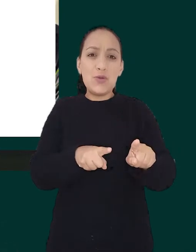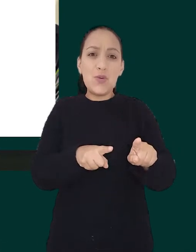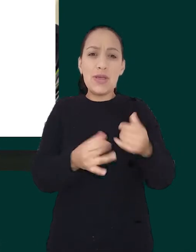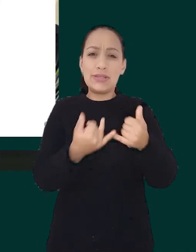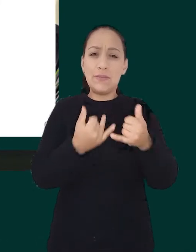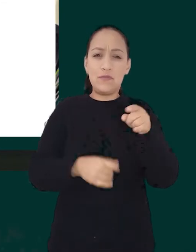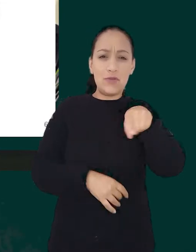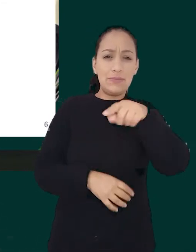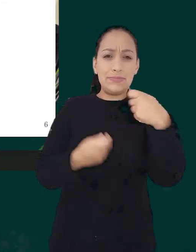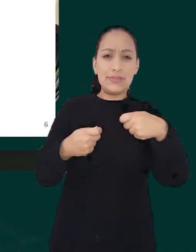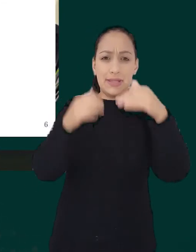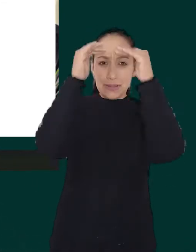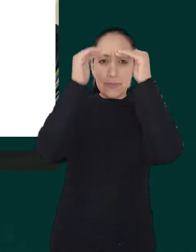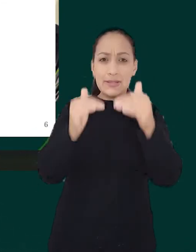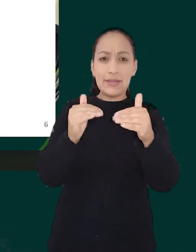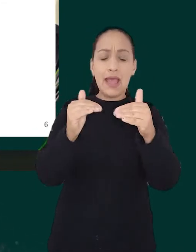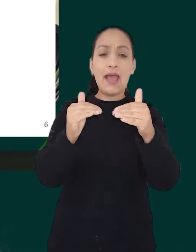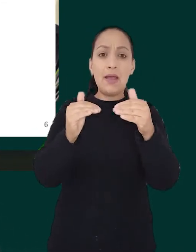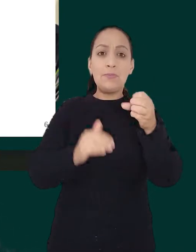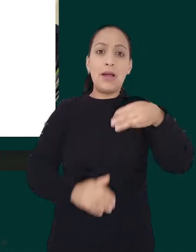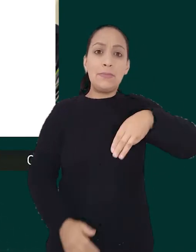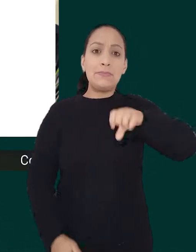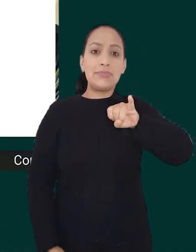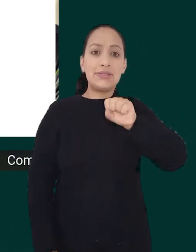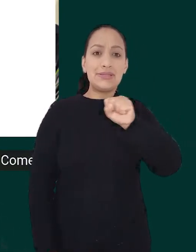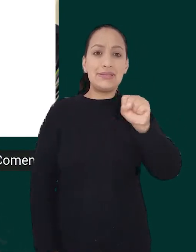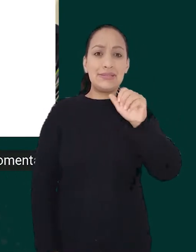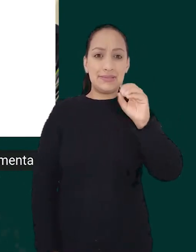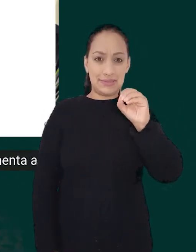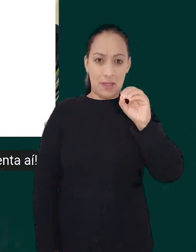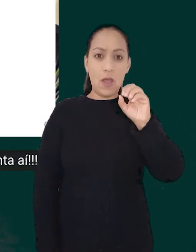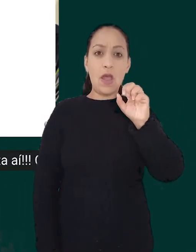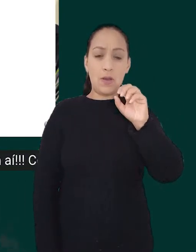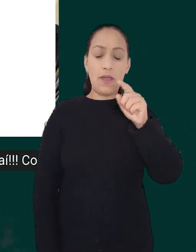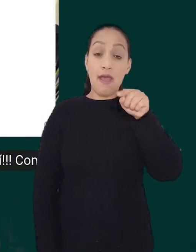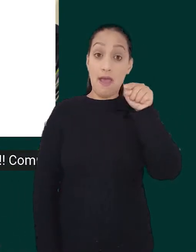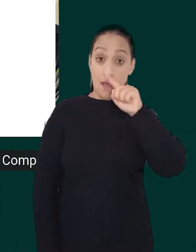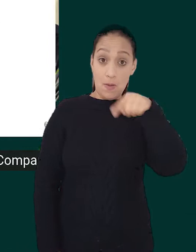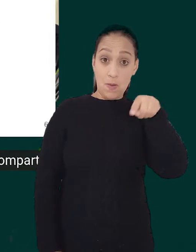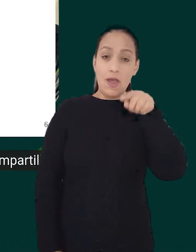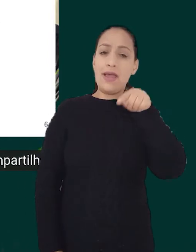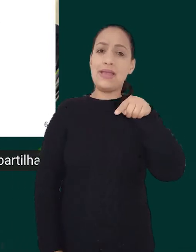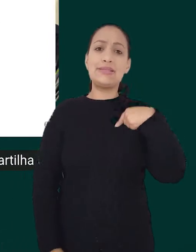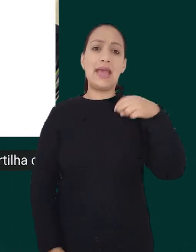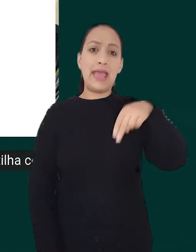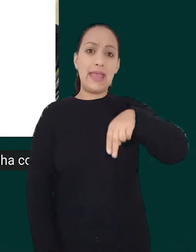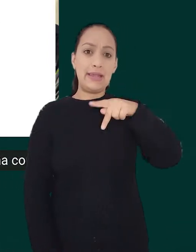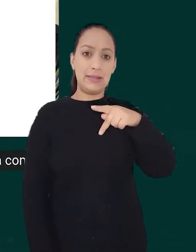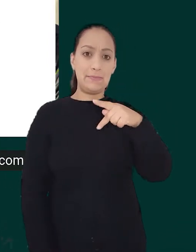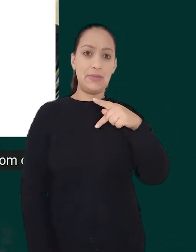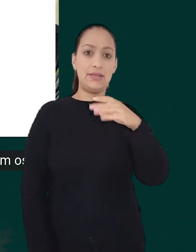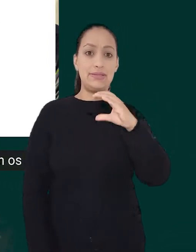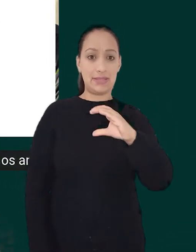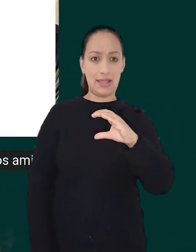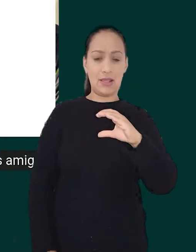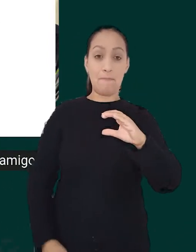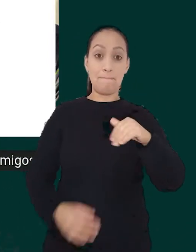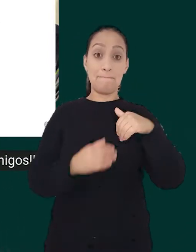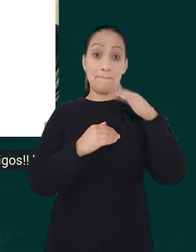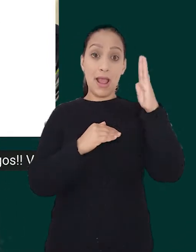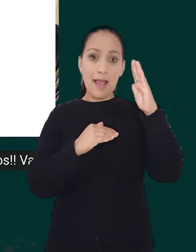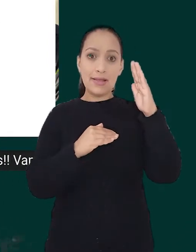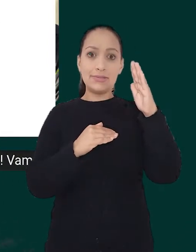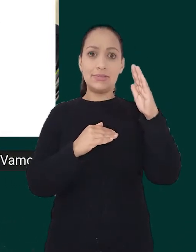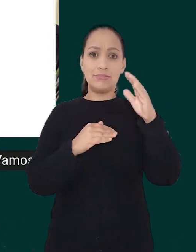missão dentro desses jogos, normalmente os NPCs mais robustos são os que fazem parte desse objetivo,